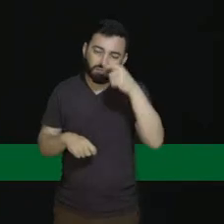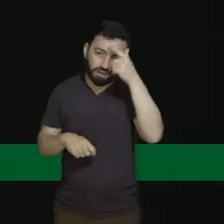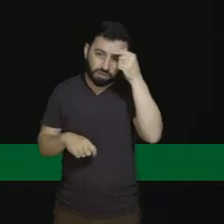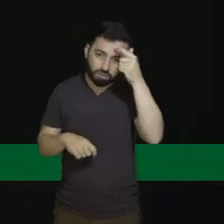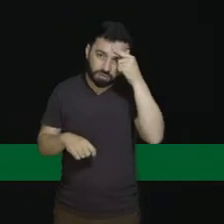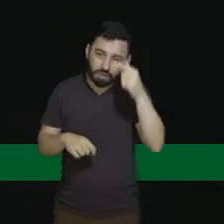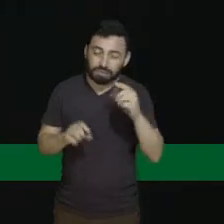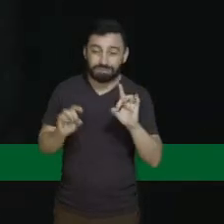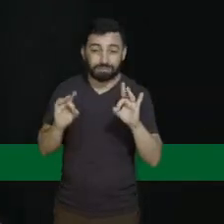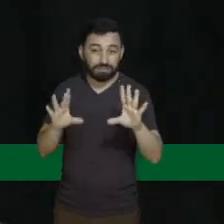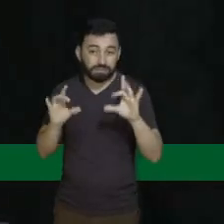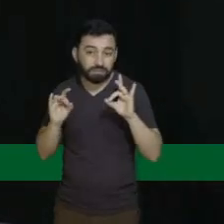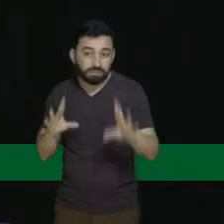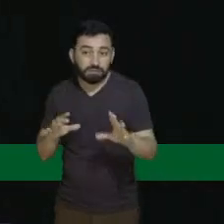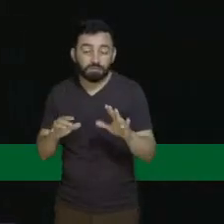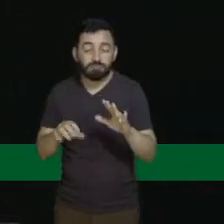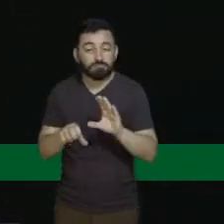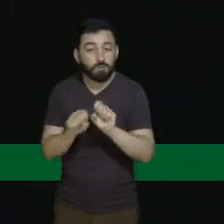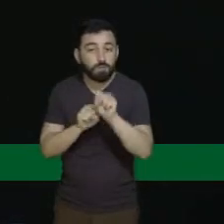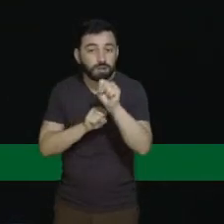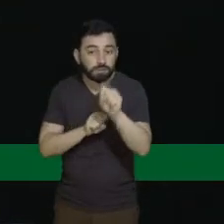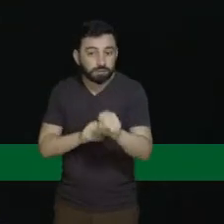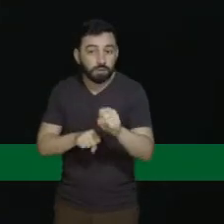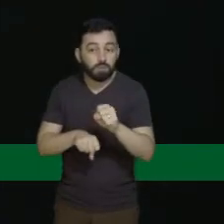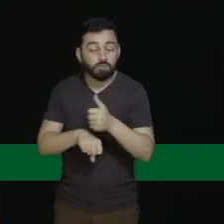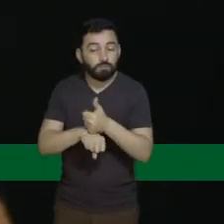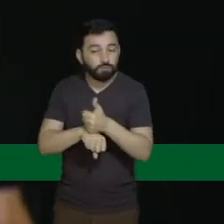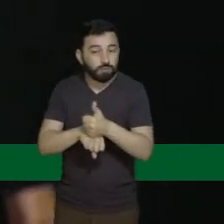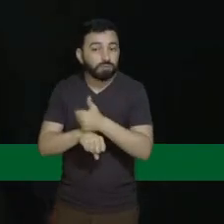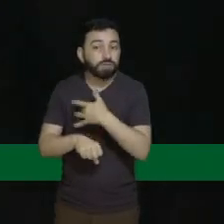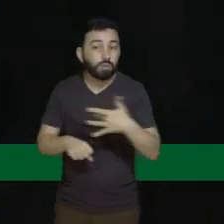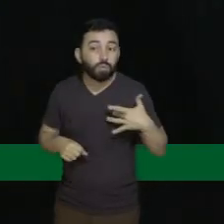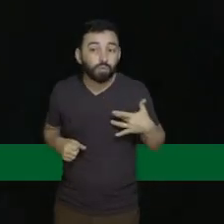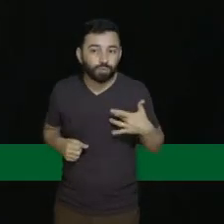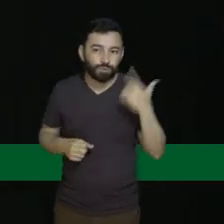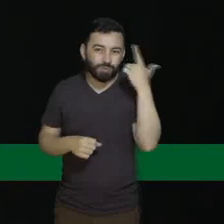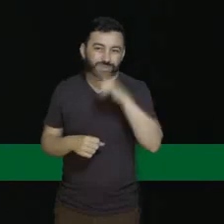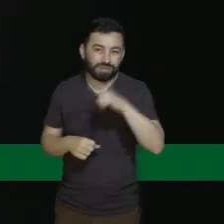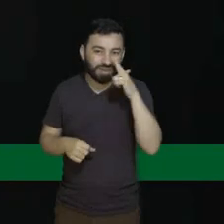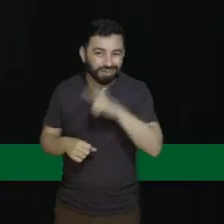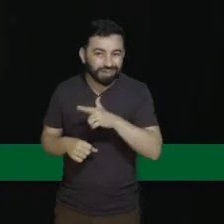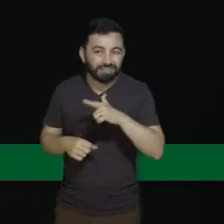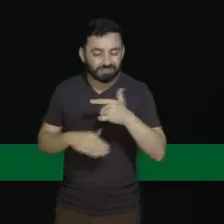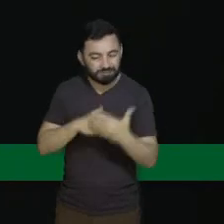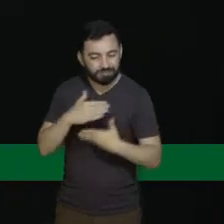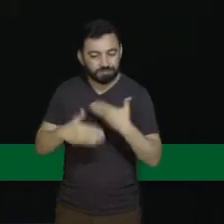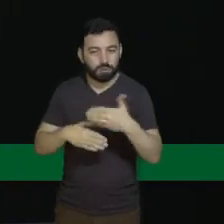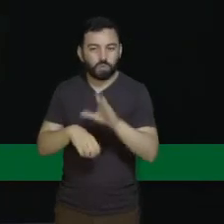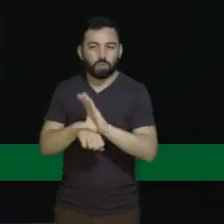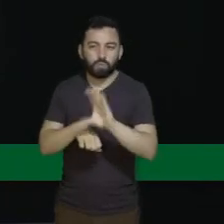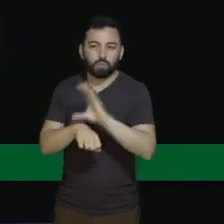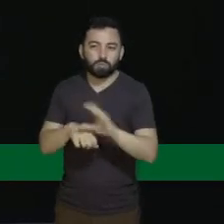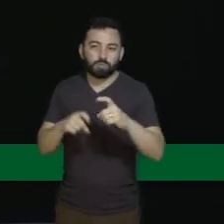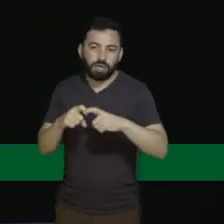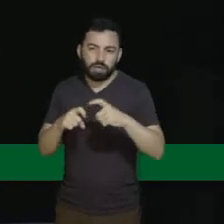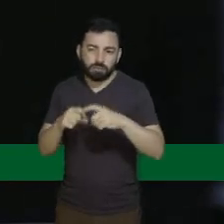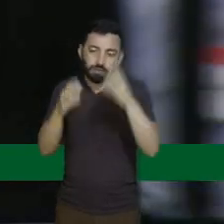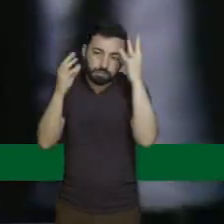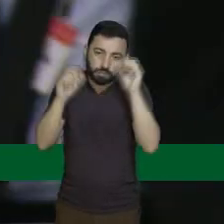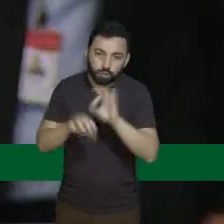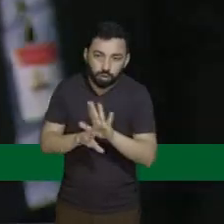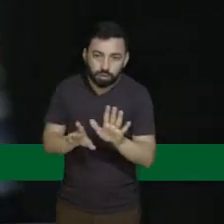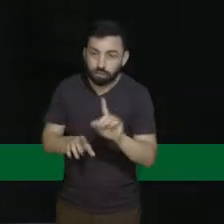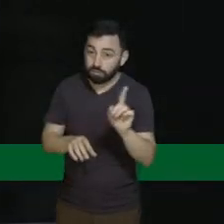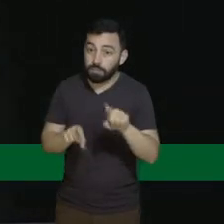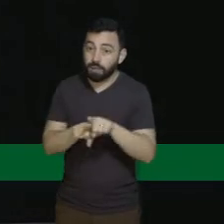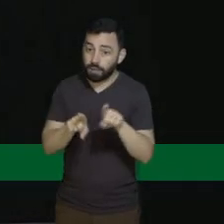excelência em formação profissional na área de saúde, avançando para além dos cursos de medicina e enfermagem,